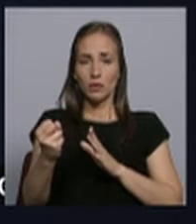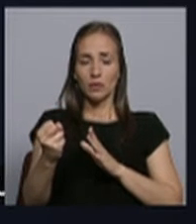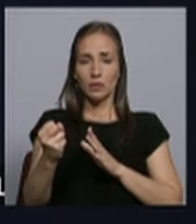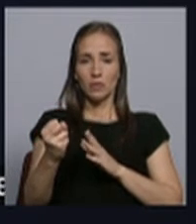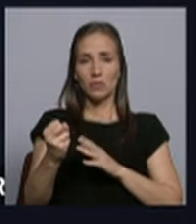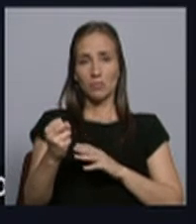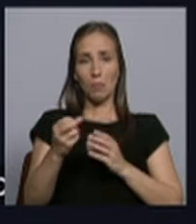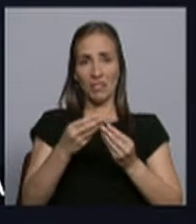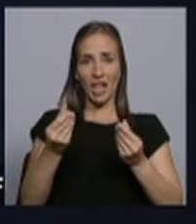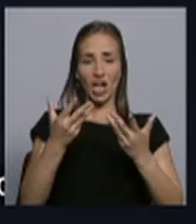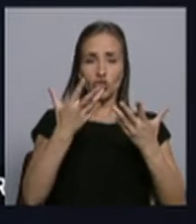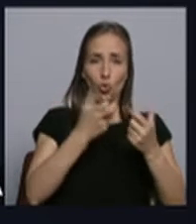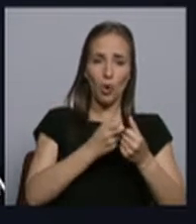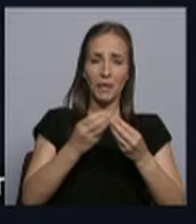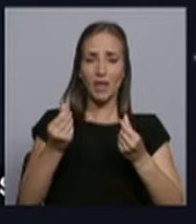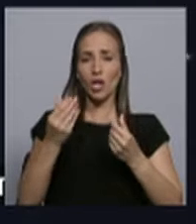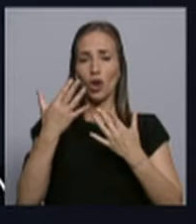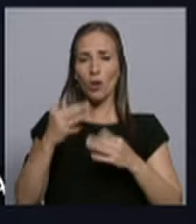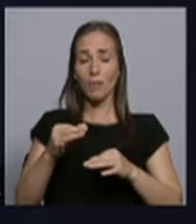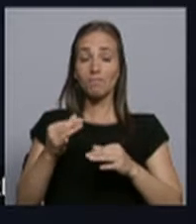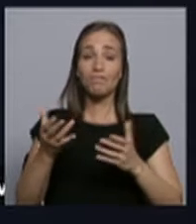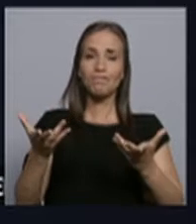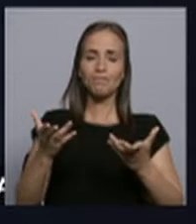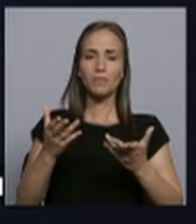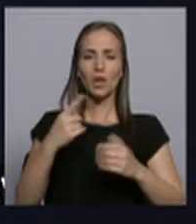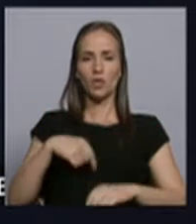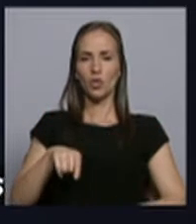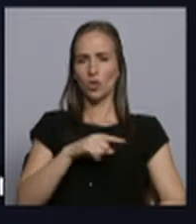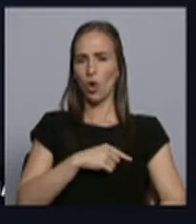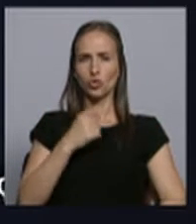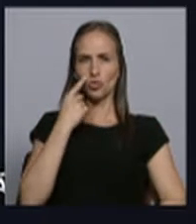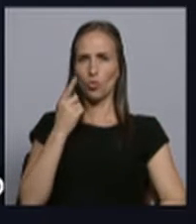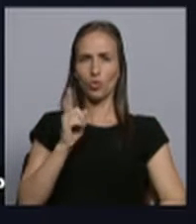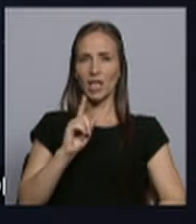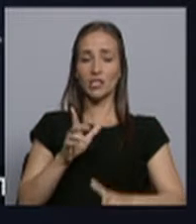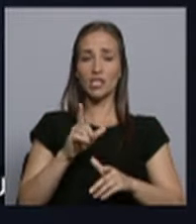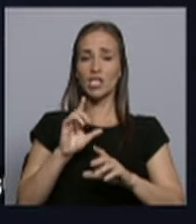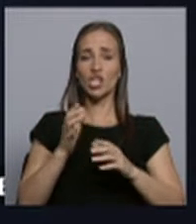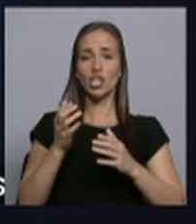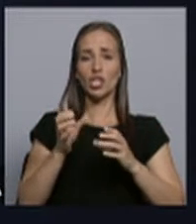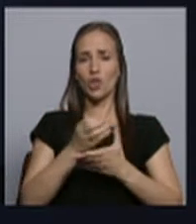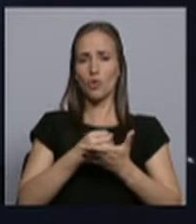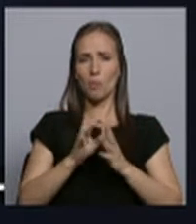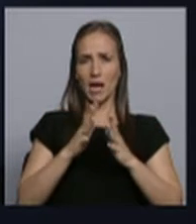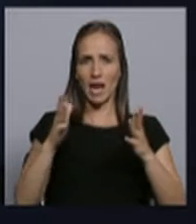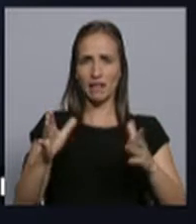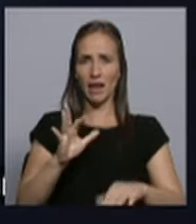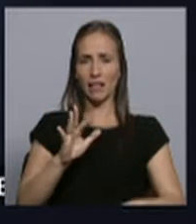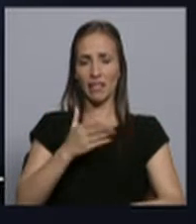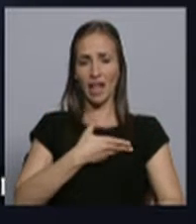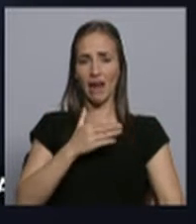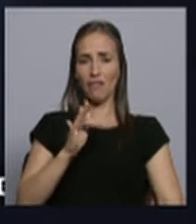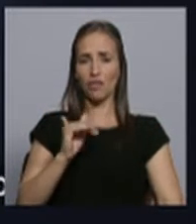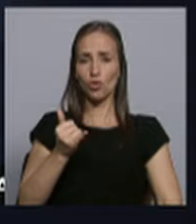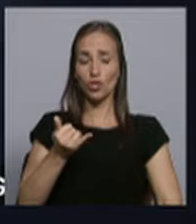matéria escura e a matéria normal. Pois bem, Daniel, mas nós não conhecemos nenhuma galáxia gigante à volta desta galáxia DF2 e, portanto, nós não